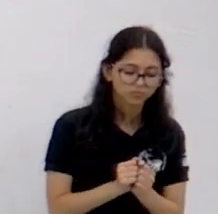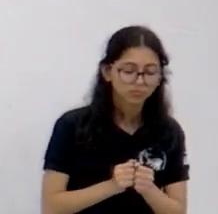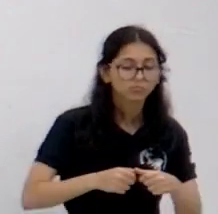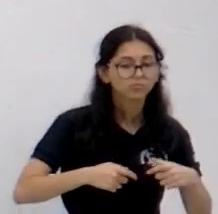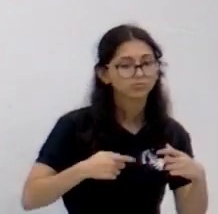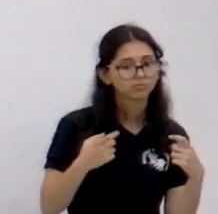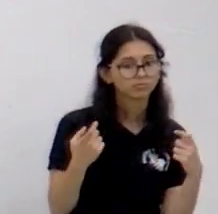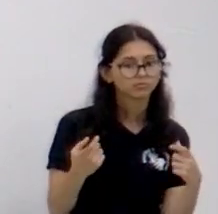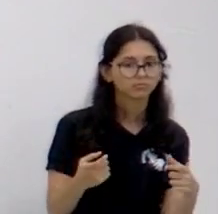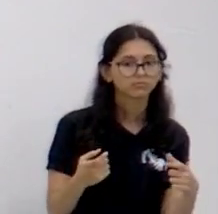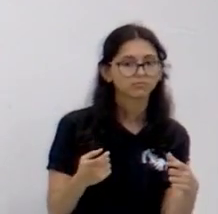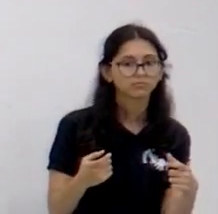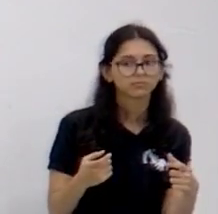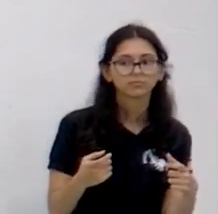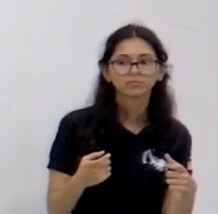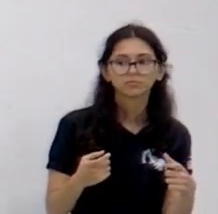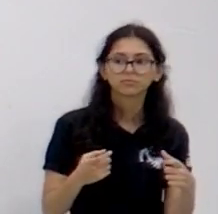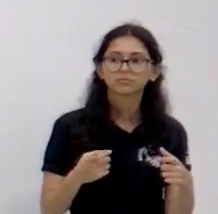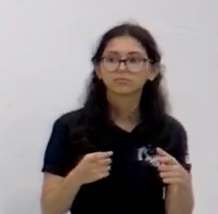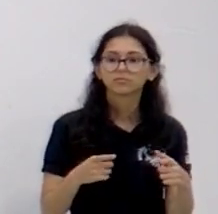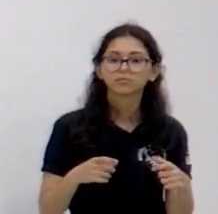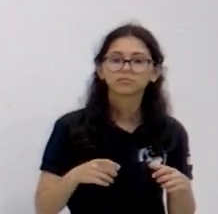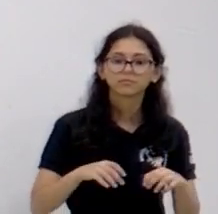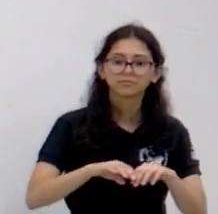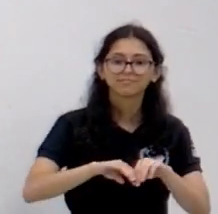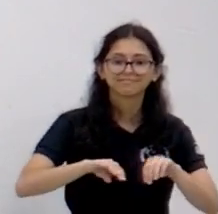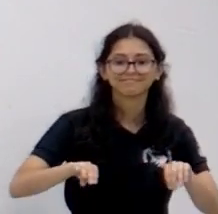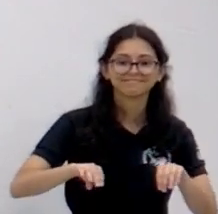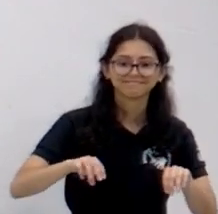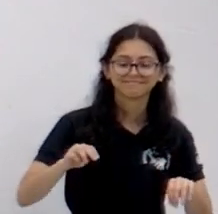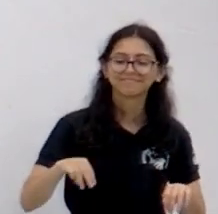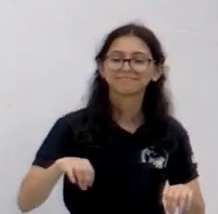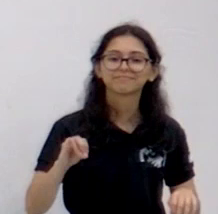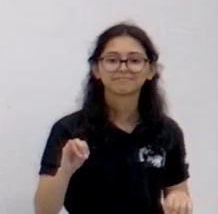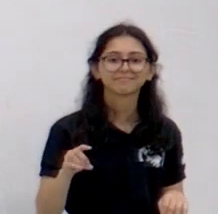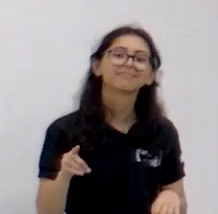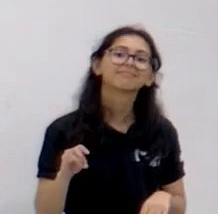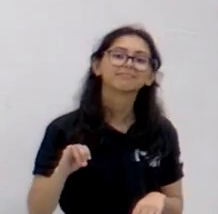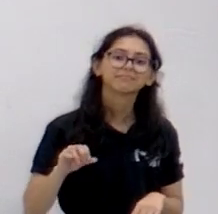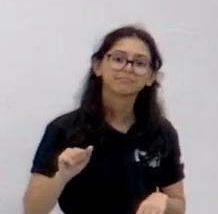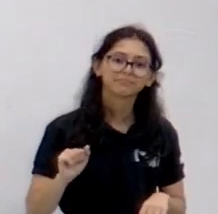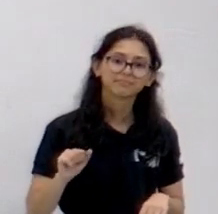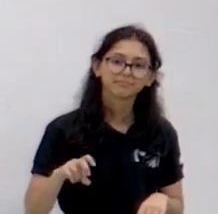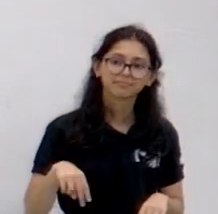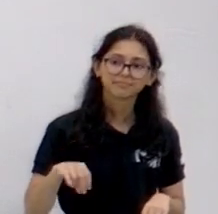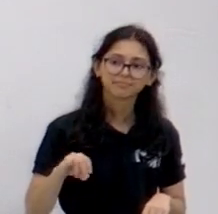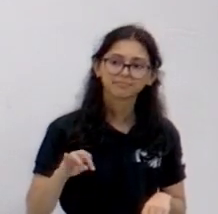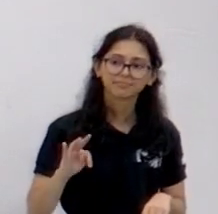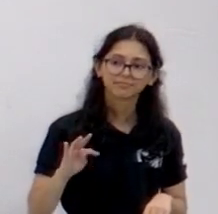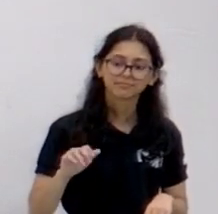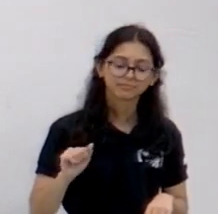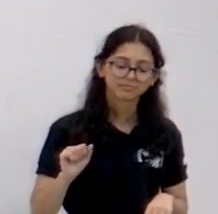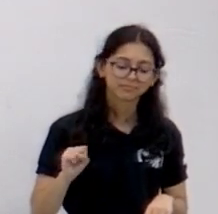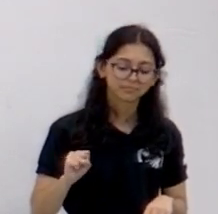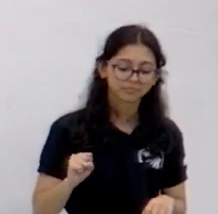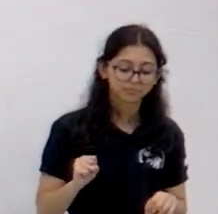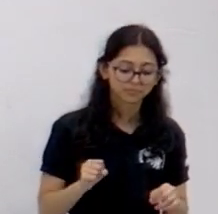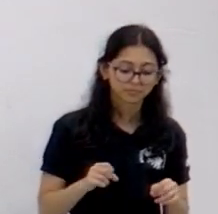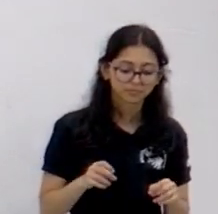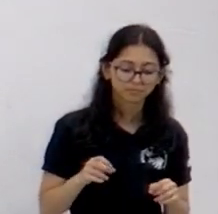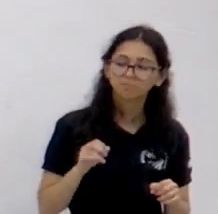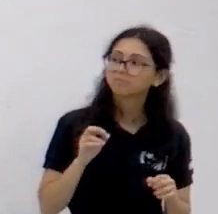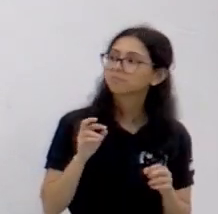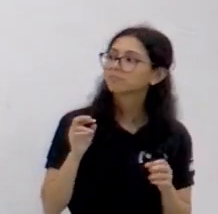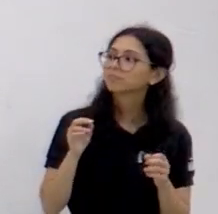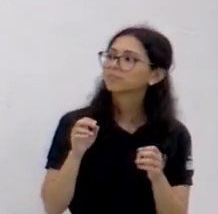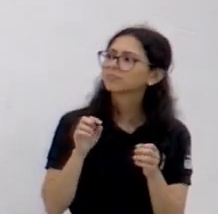midianitas lhe ficava para o norte do vale, defronte do outreiro de Moré. E disse o Senhor a Gideão: é demais o povo que está contigo para eu